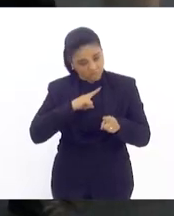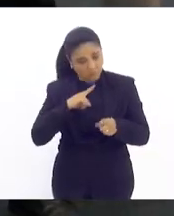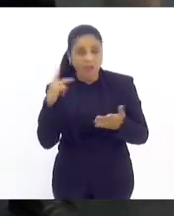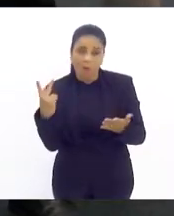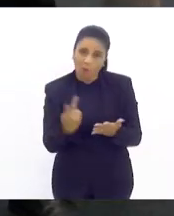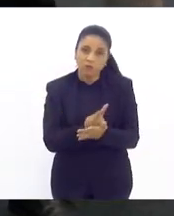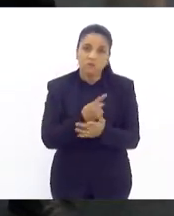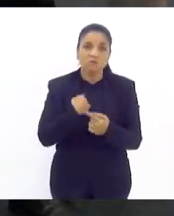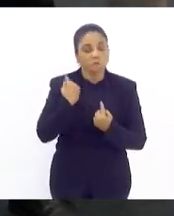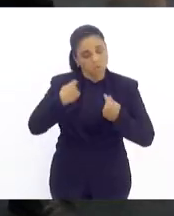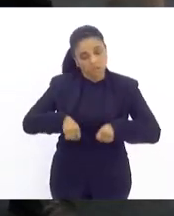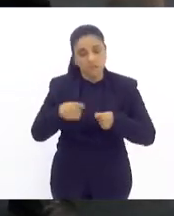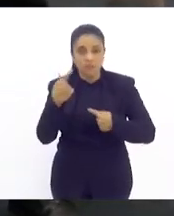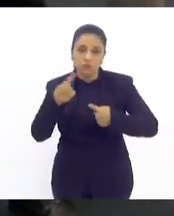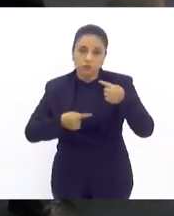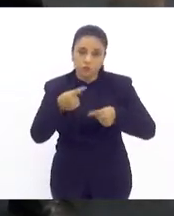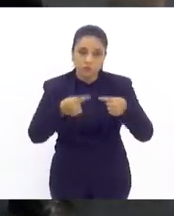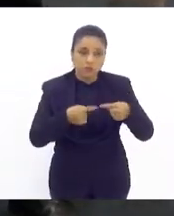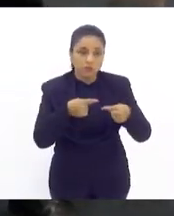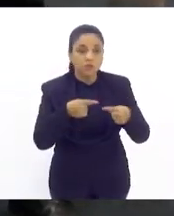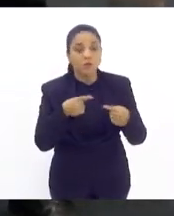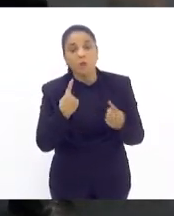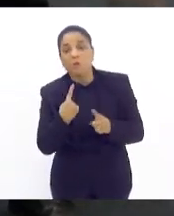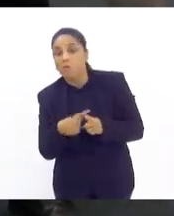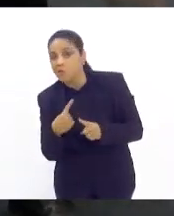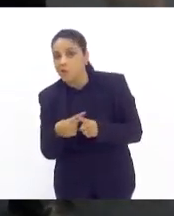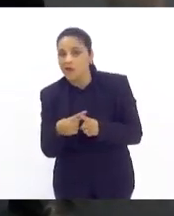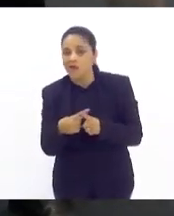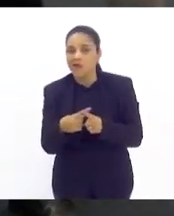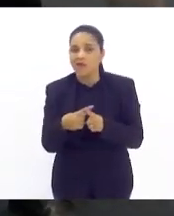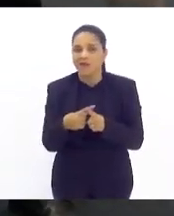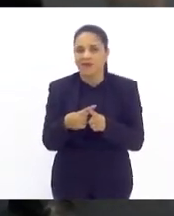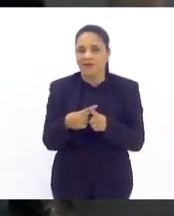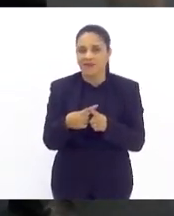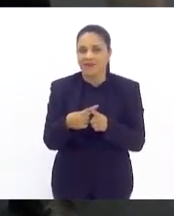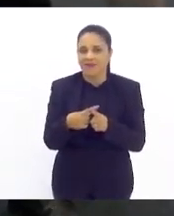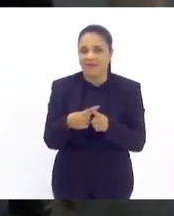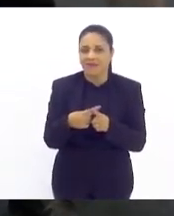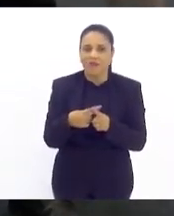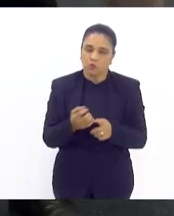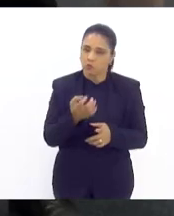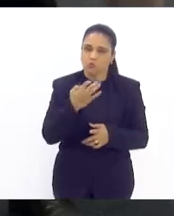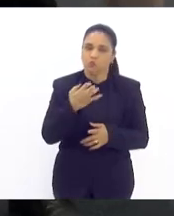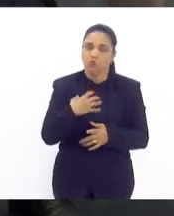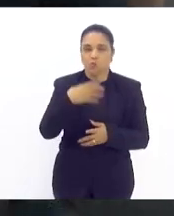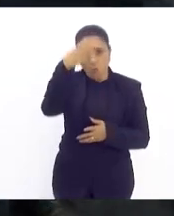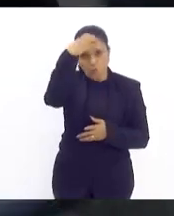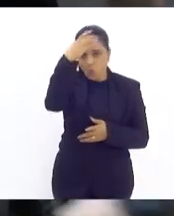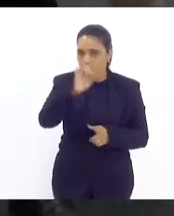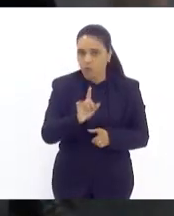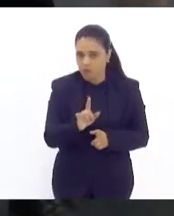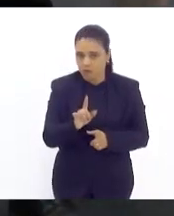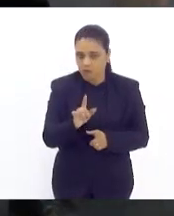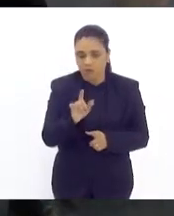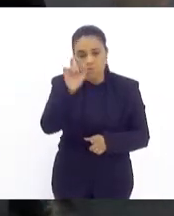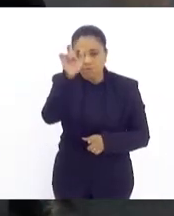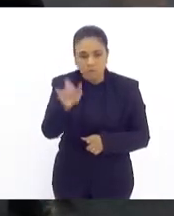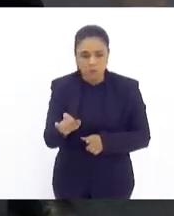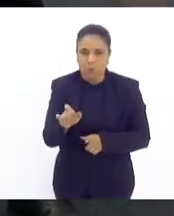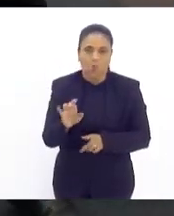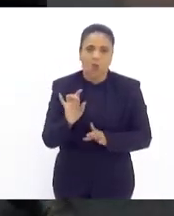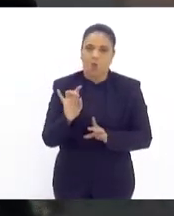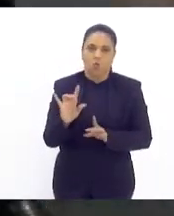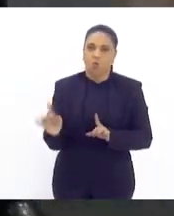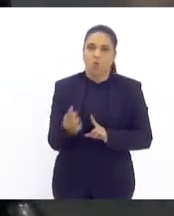tem acontecido tem que ser discutido Por que que isso está acontecendo acho que a gente tem que discutir obviamente isso não culpabiliza ninguém individualmente que seja